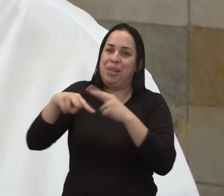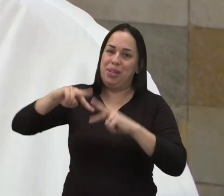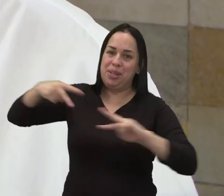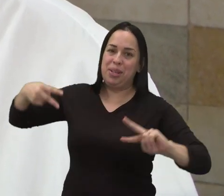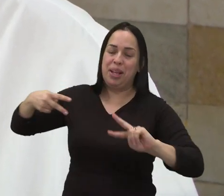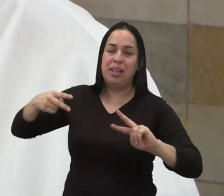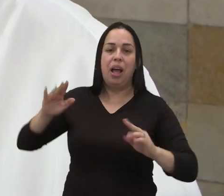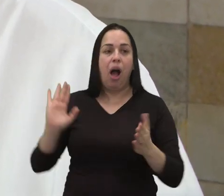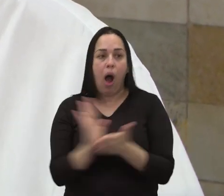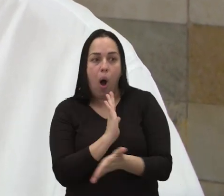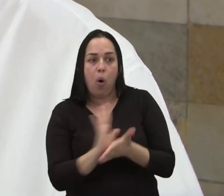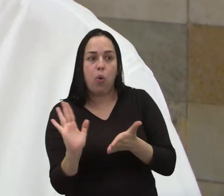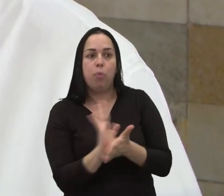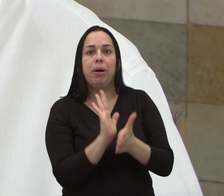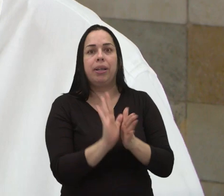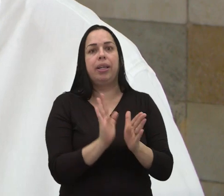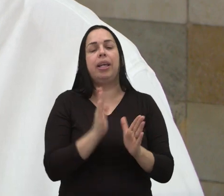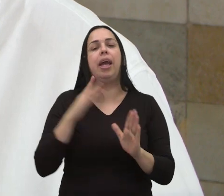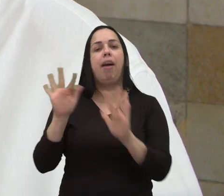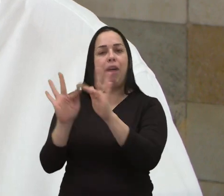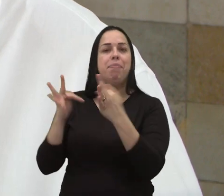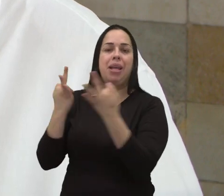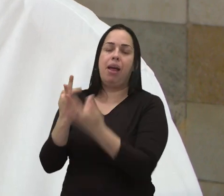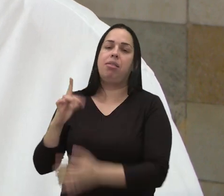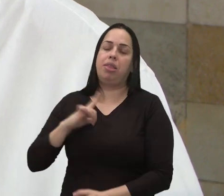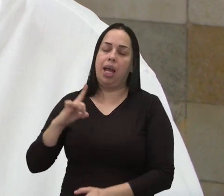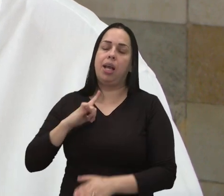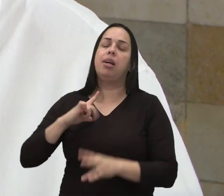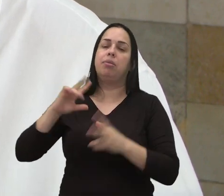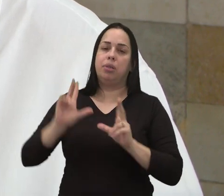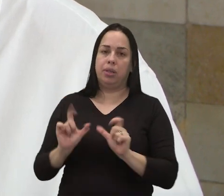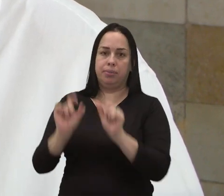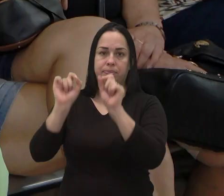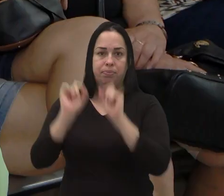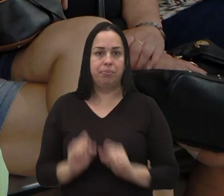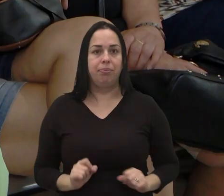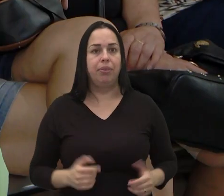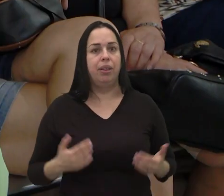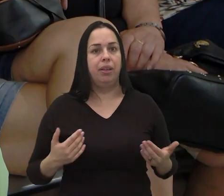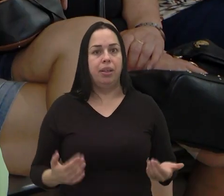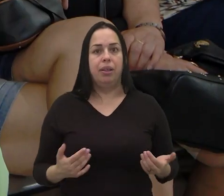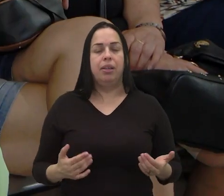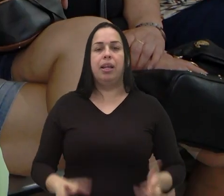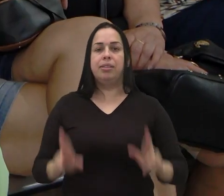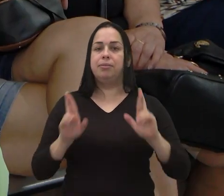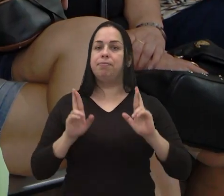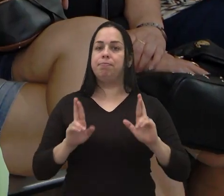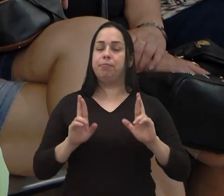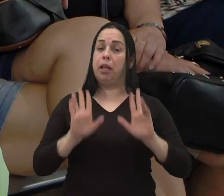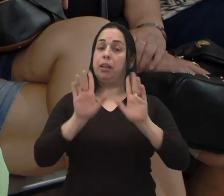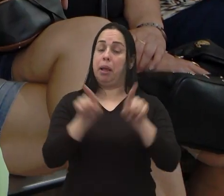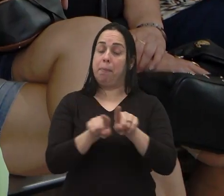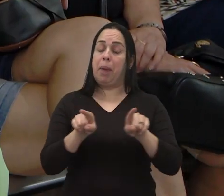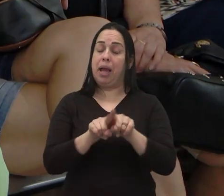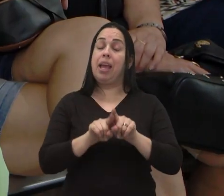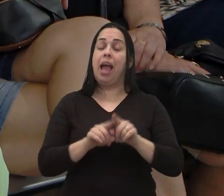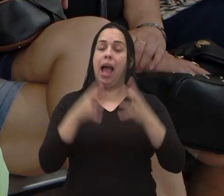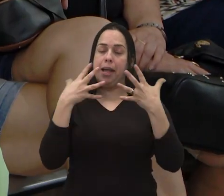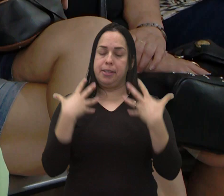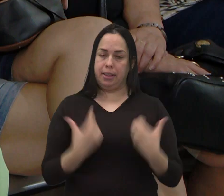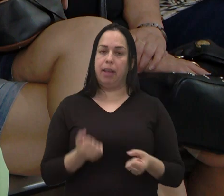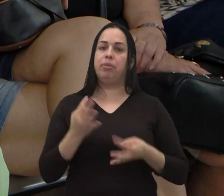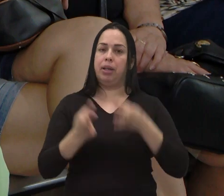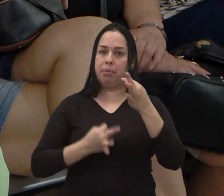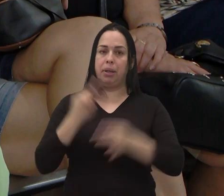né? Muitas dessas pacientes têm pacientes já com câncer de mama na família. Para os casos positivos, acreditar e aceitar